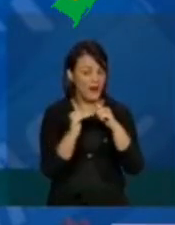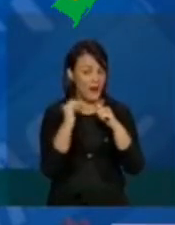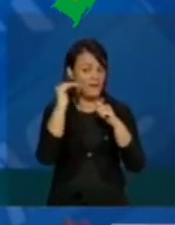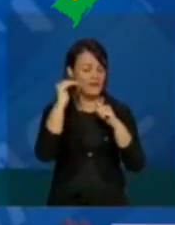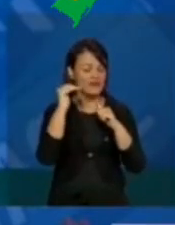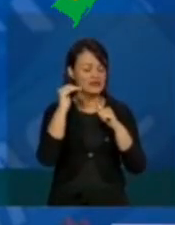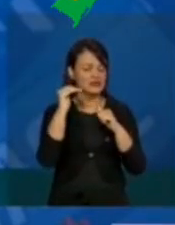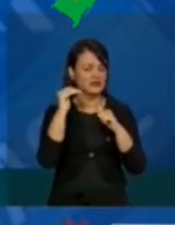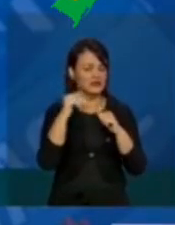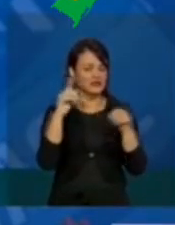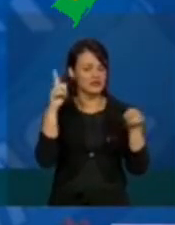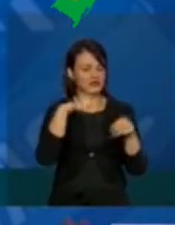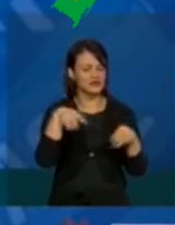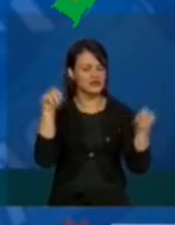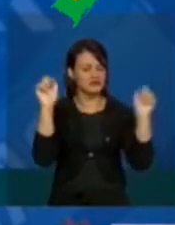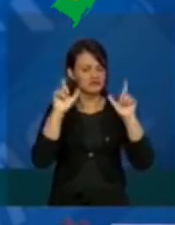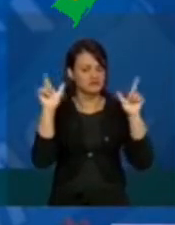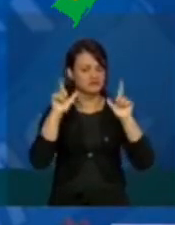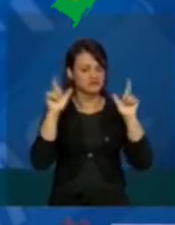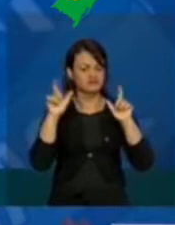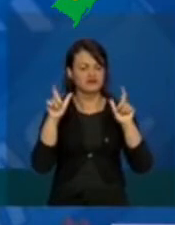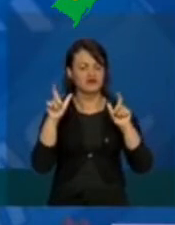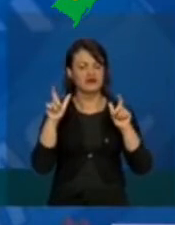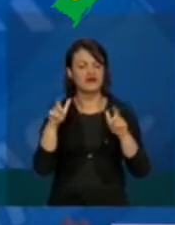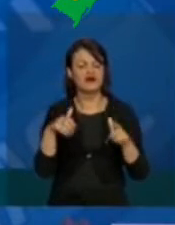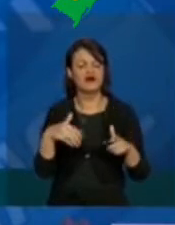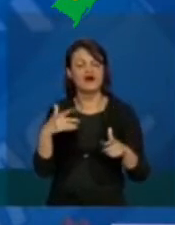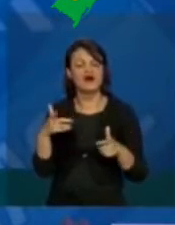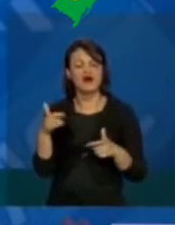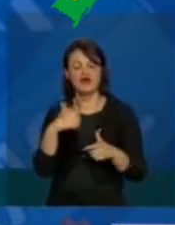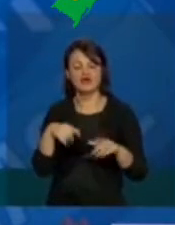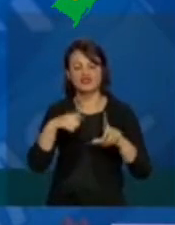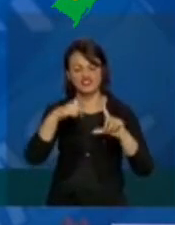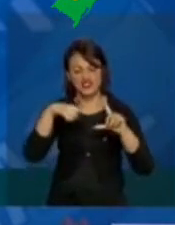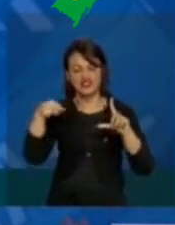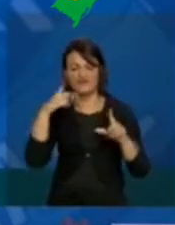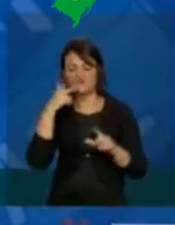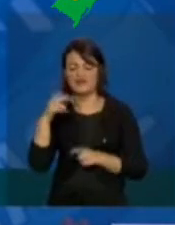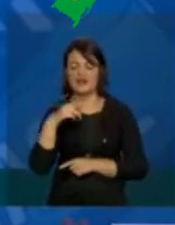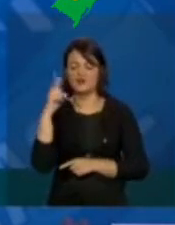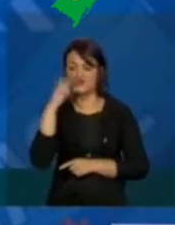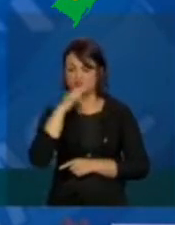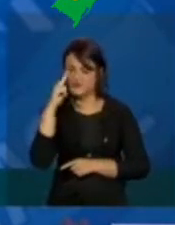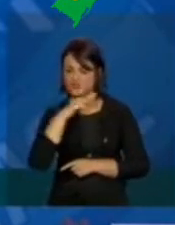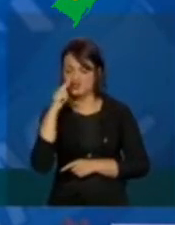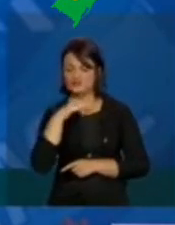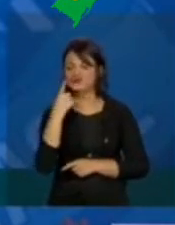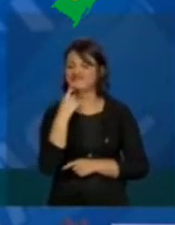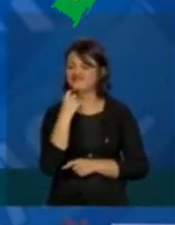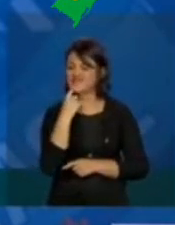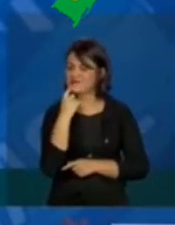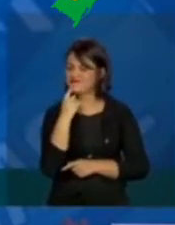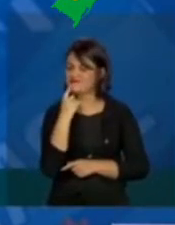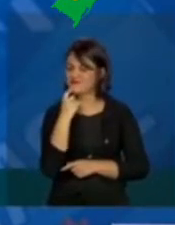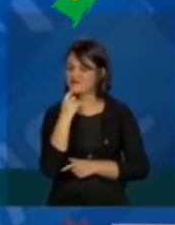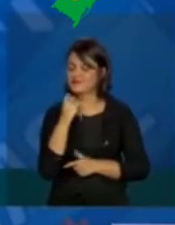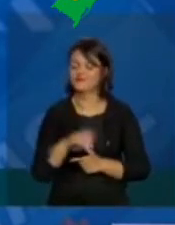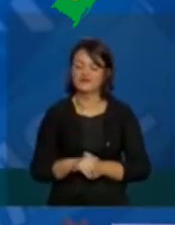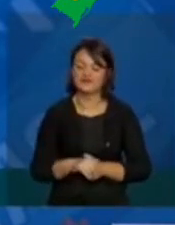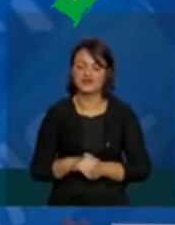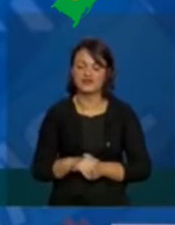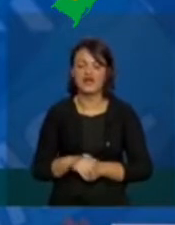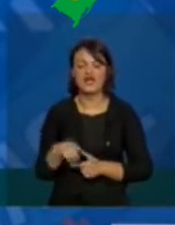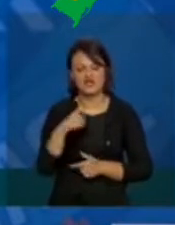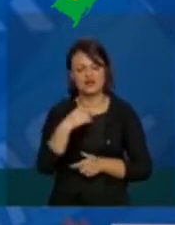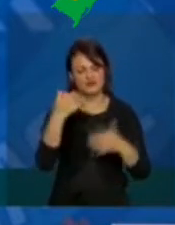média ficou como se fosse uma situação que no gráfico chamava de emergência, que estava em vermelho. Eu já